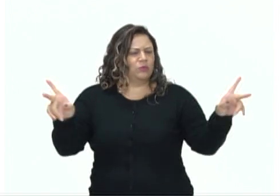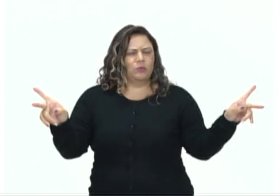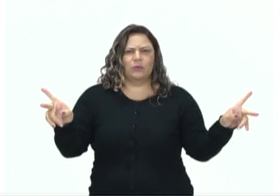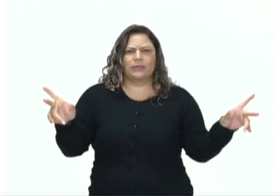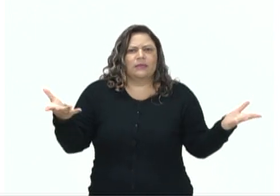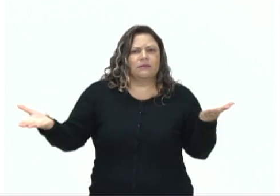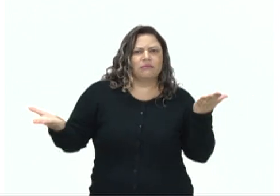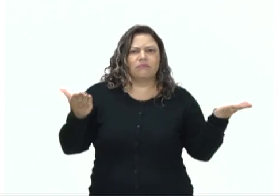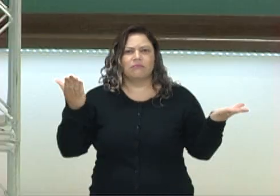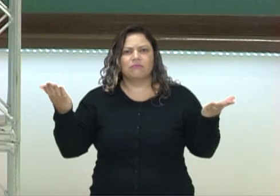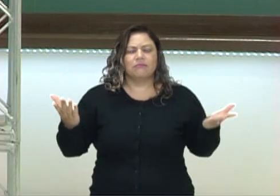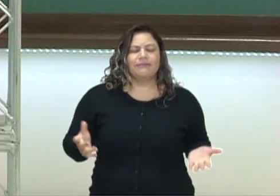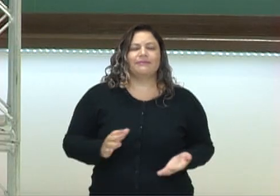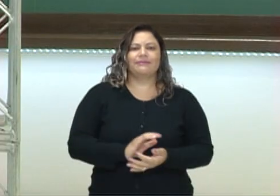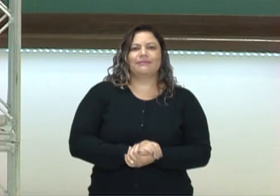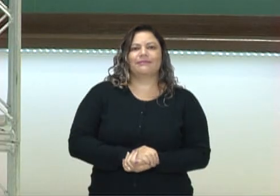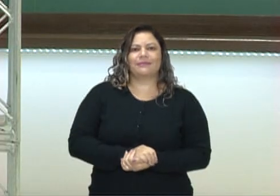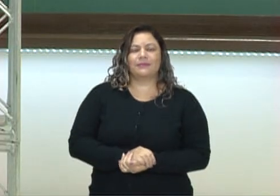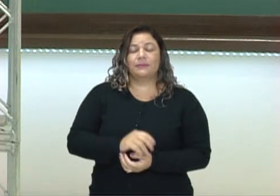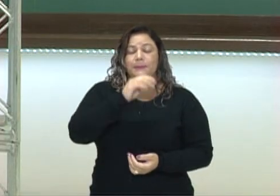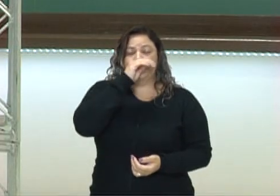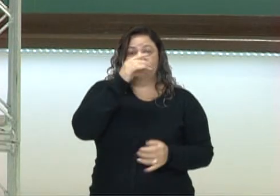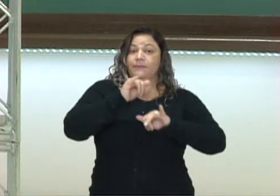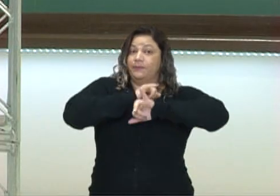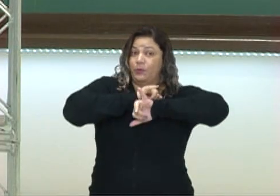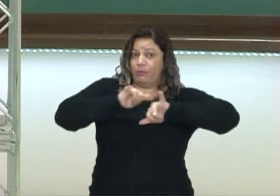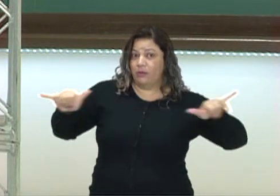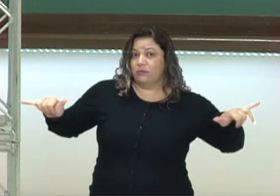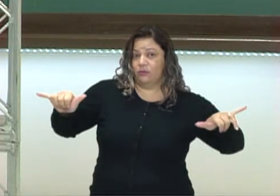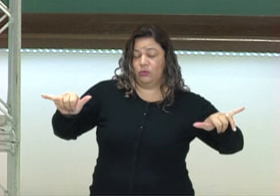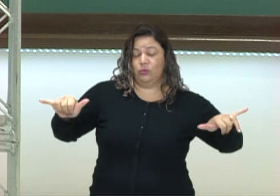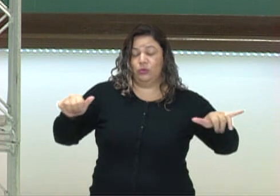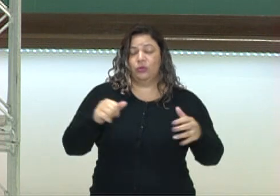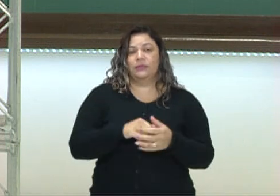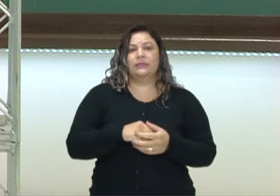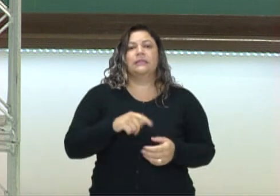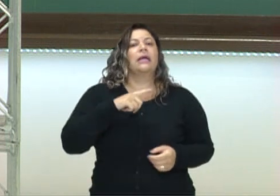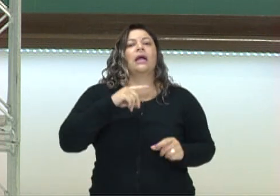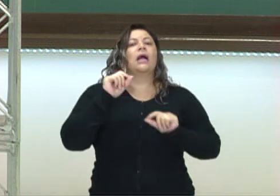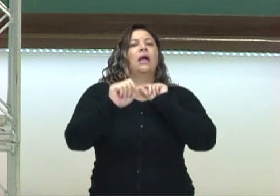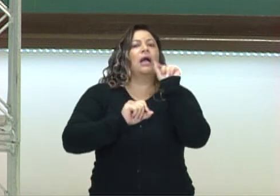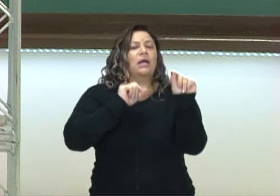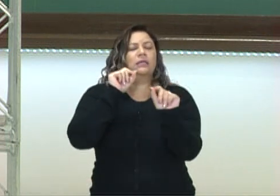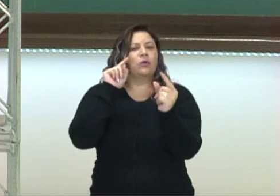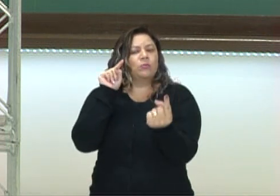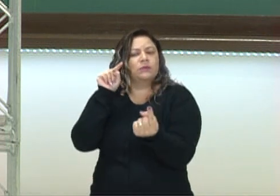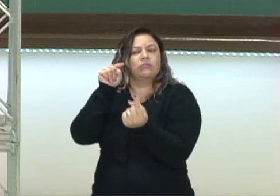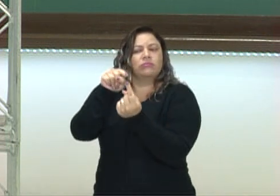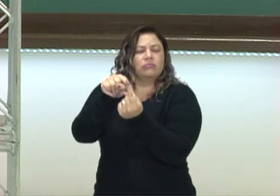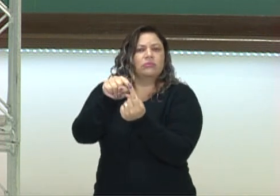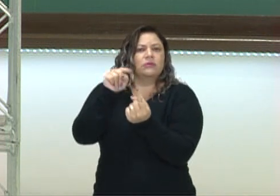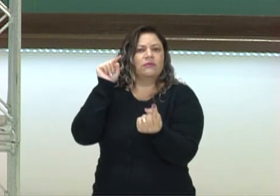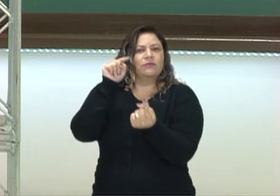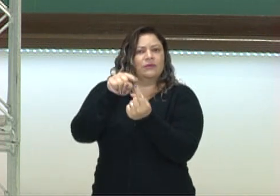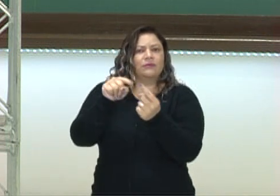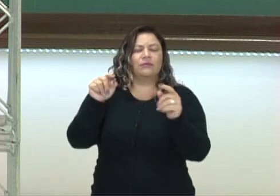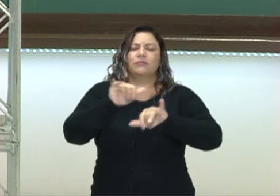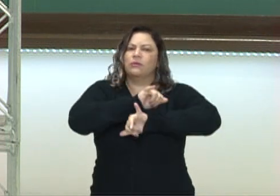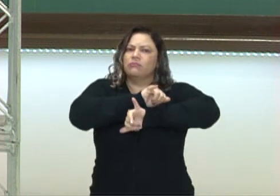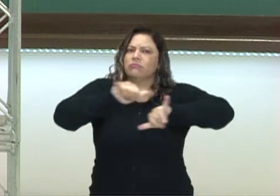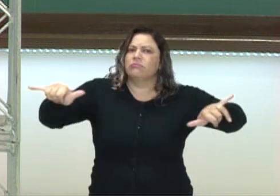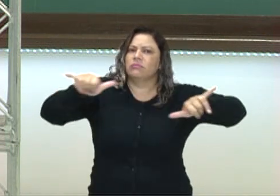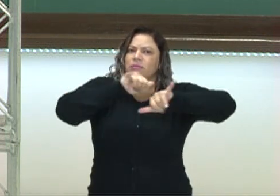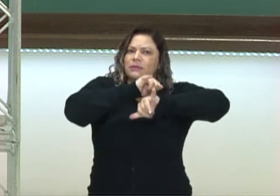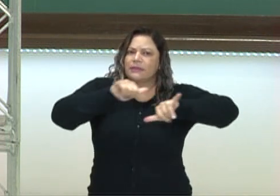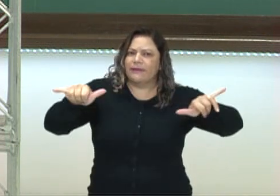opinião? Bem, uma notícia, ela tem uma função, uma finalidade de informar